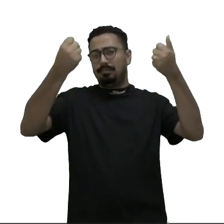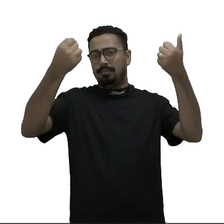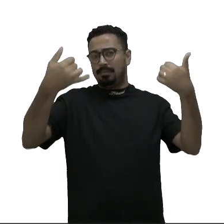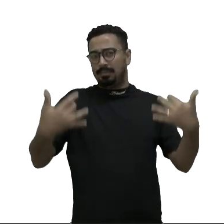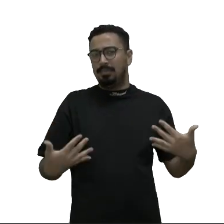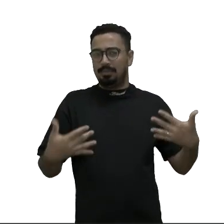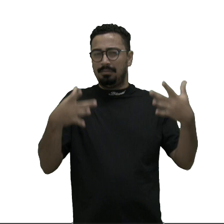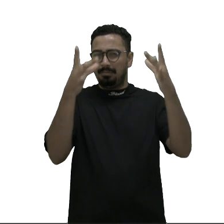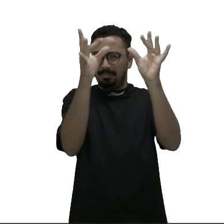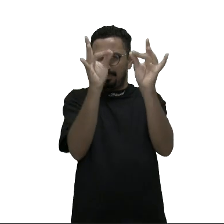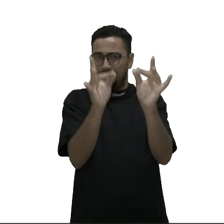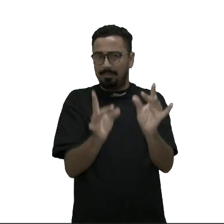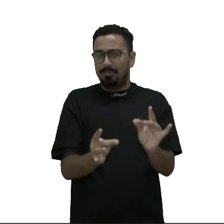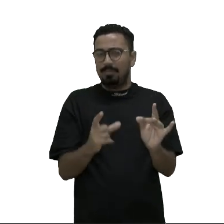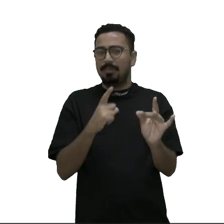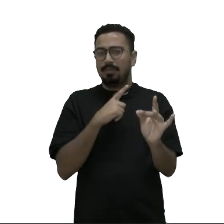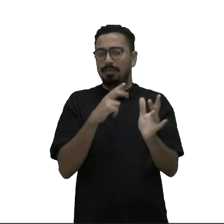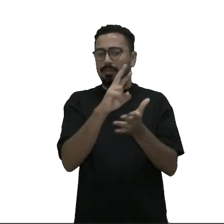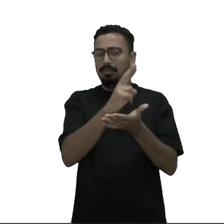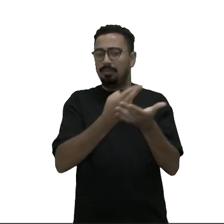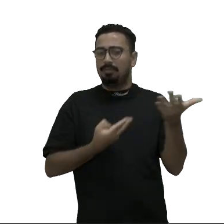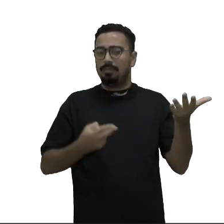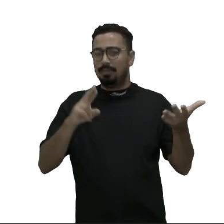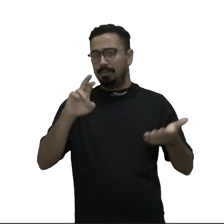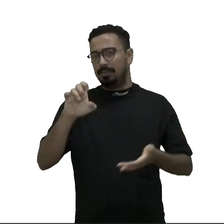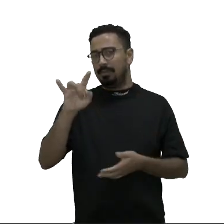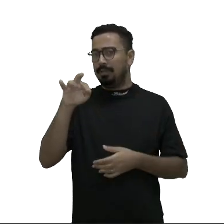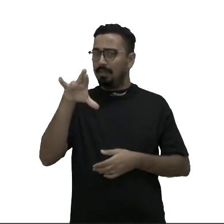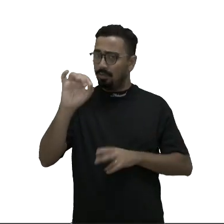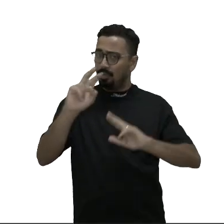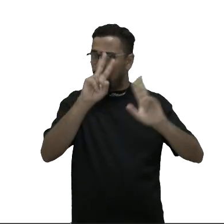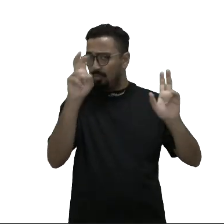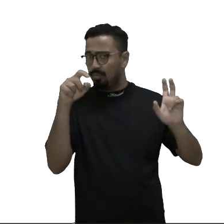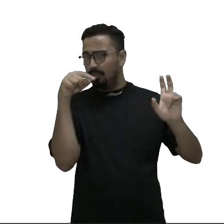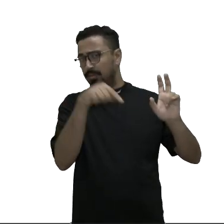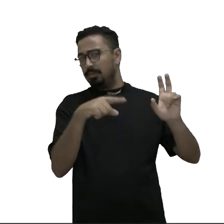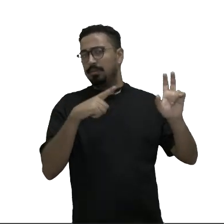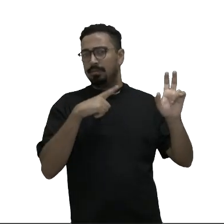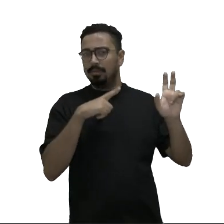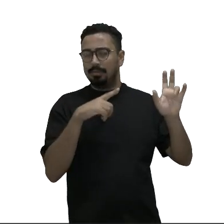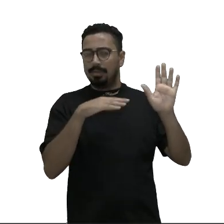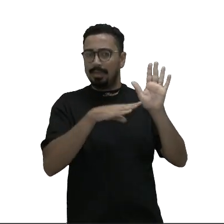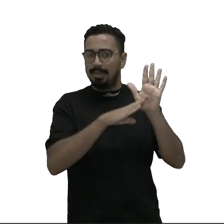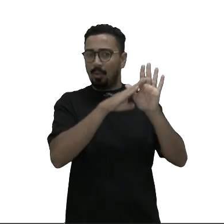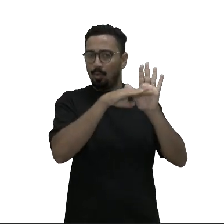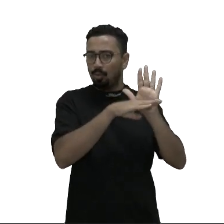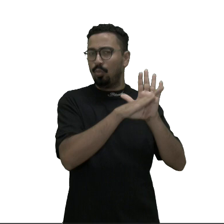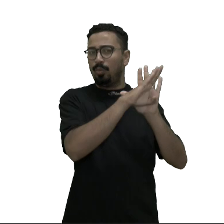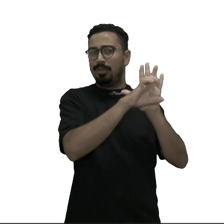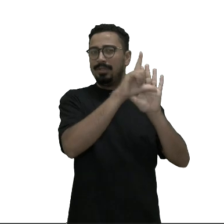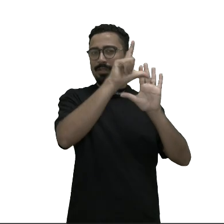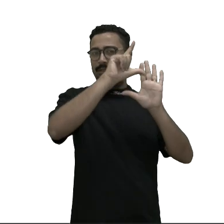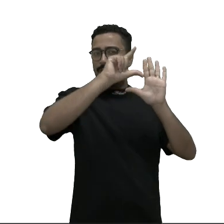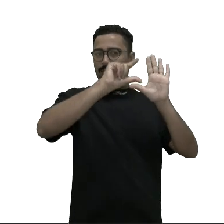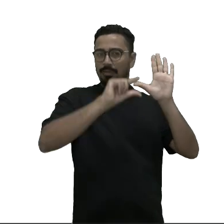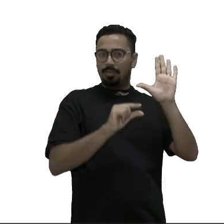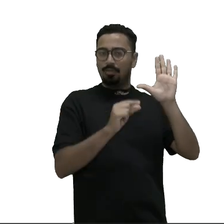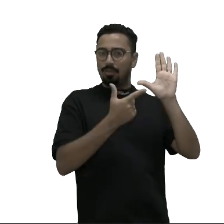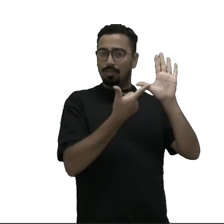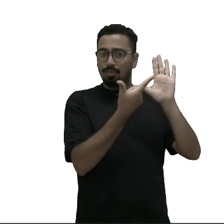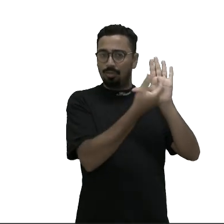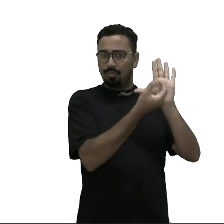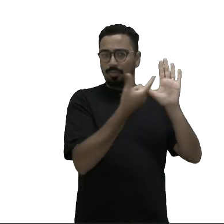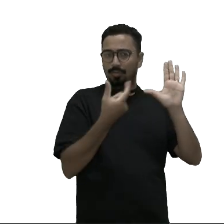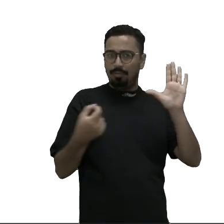mais detalhadamente no parecer. Então, essa questão do índice ter diminuído de 2020